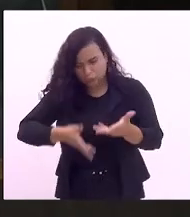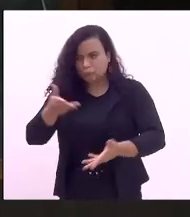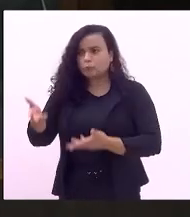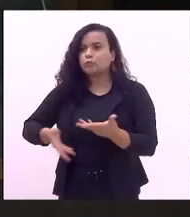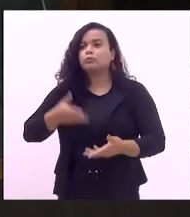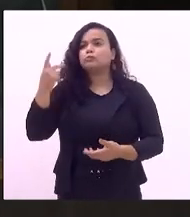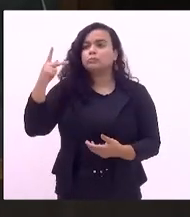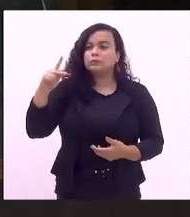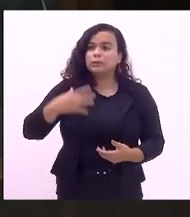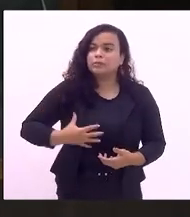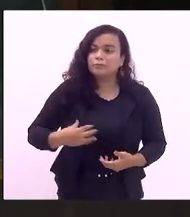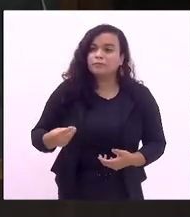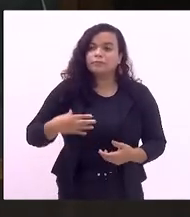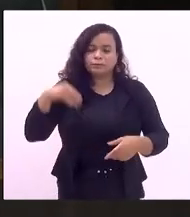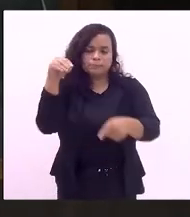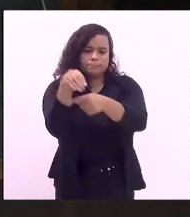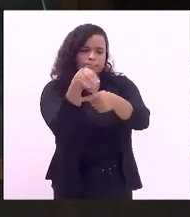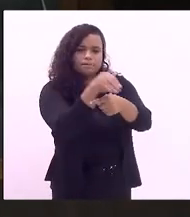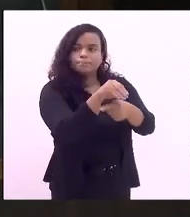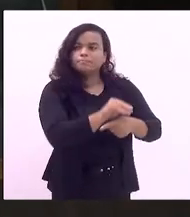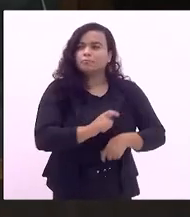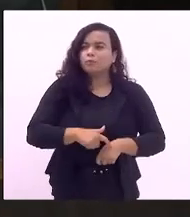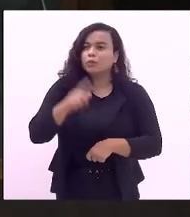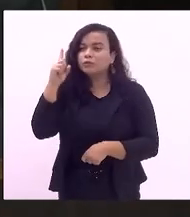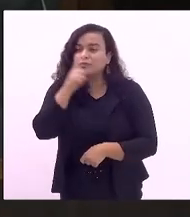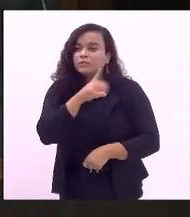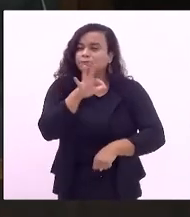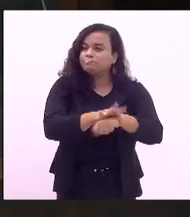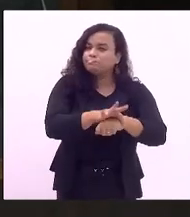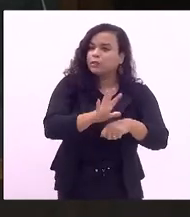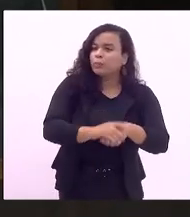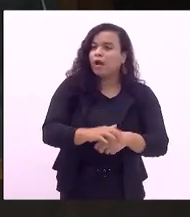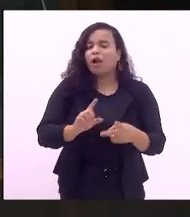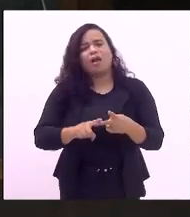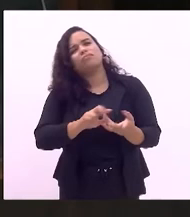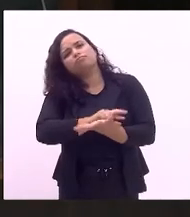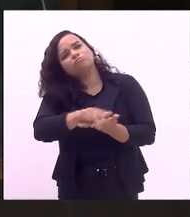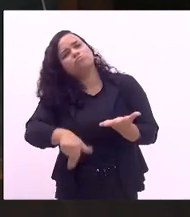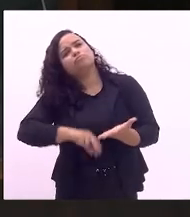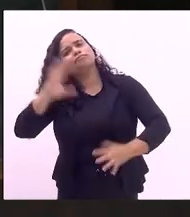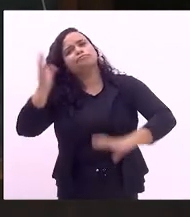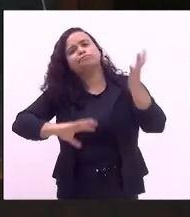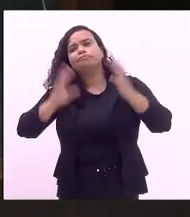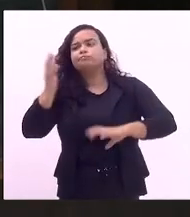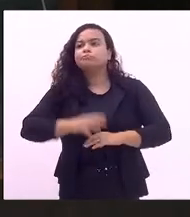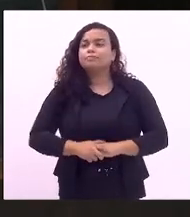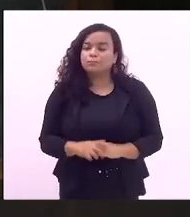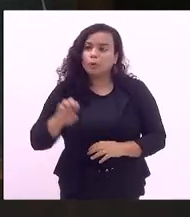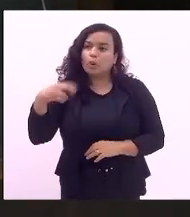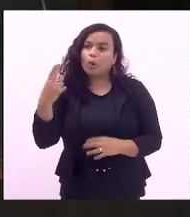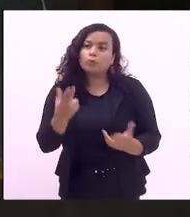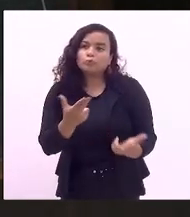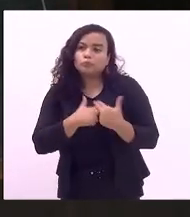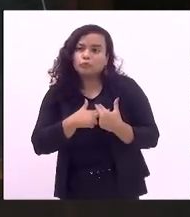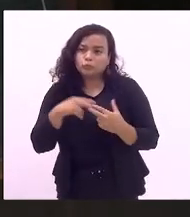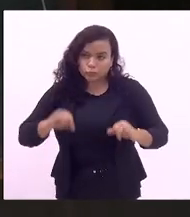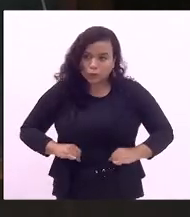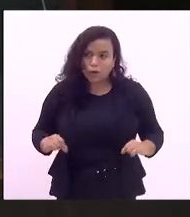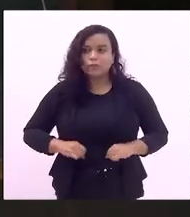teus filhos e momentos difíceis de enfermidade ou em momentos de luto